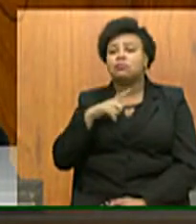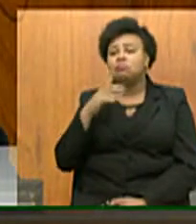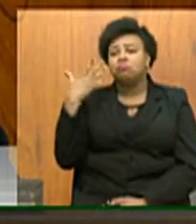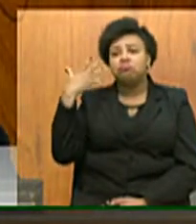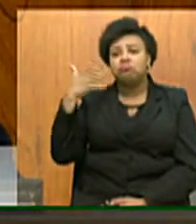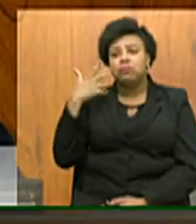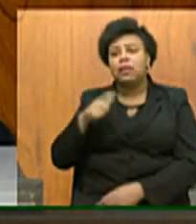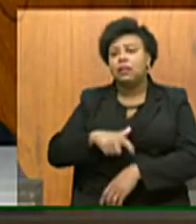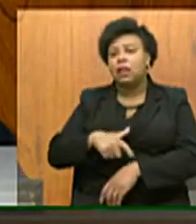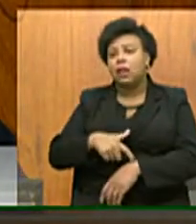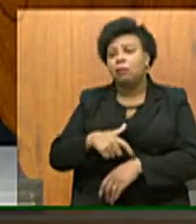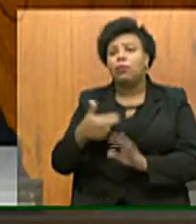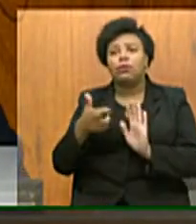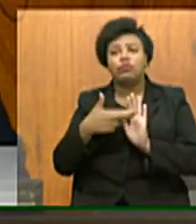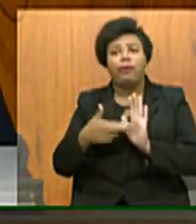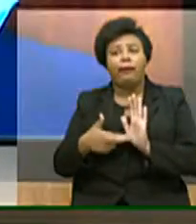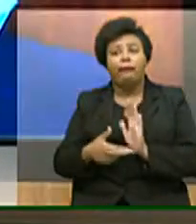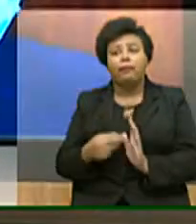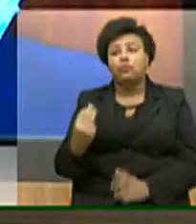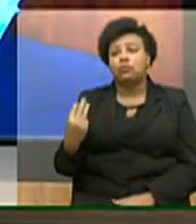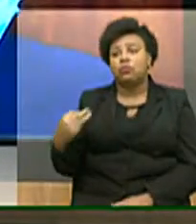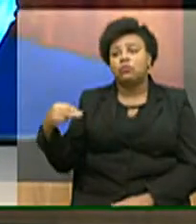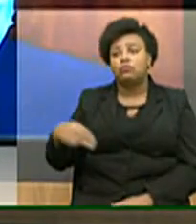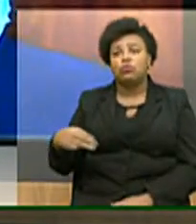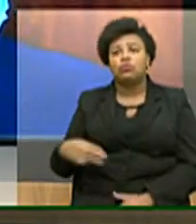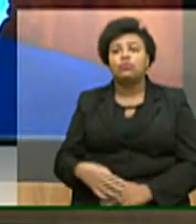sua disposição pelo tempo regimental de 3 minutos.